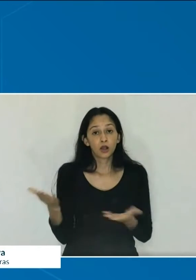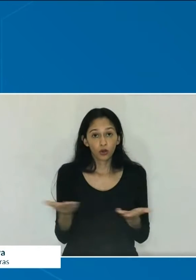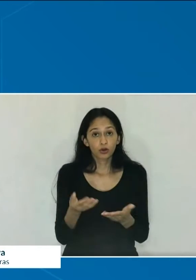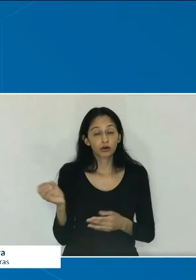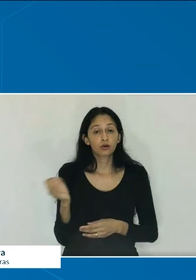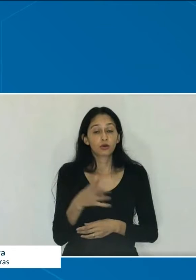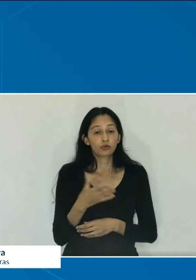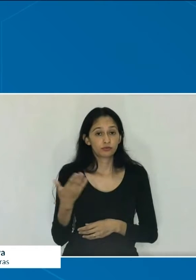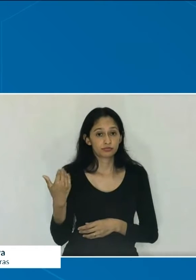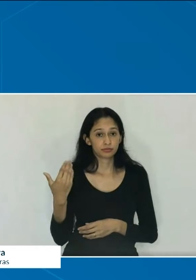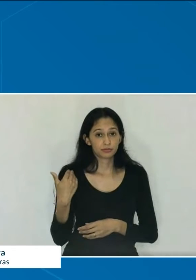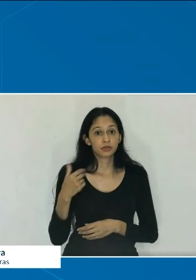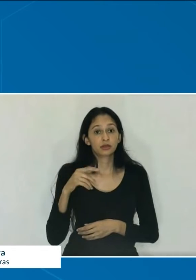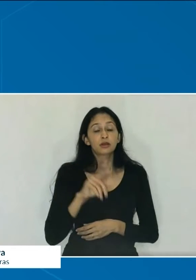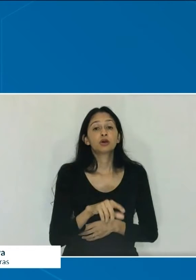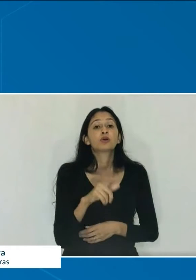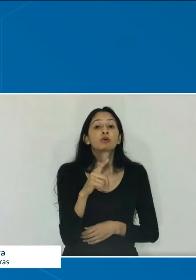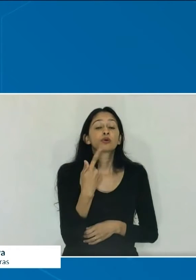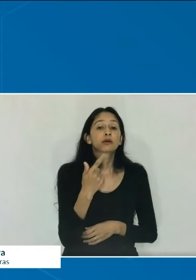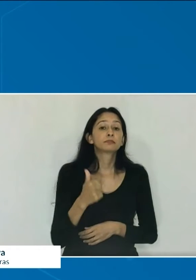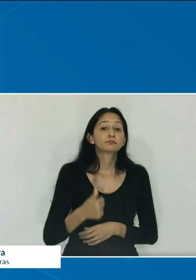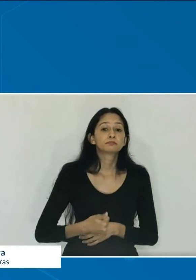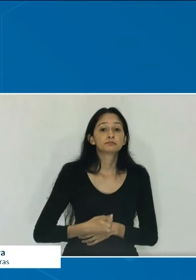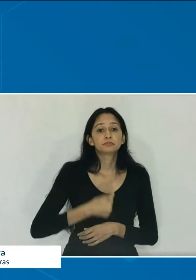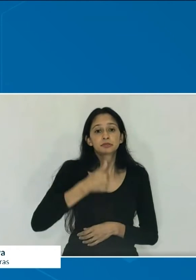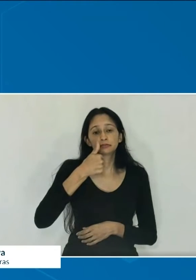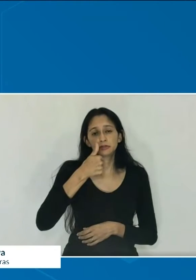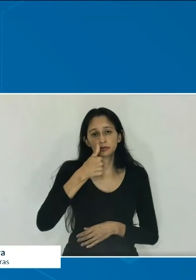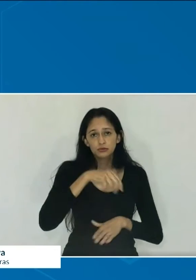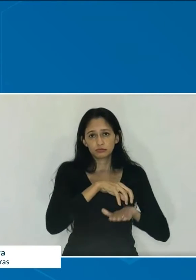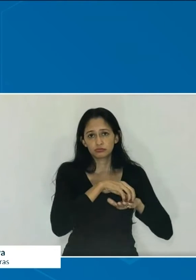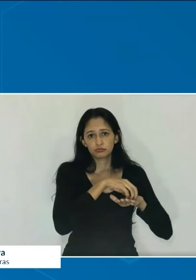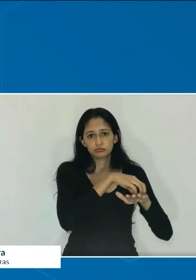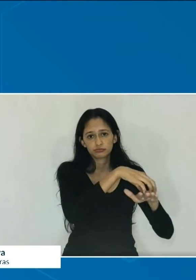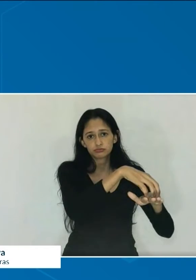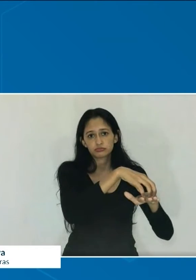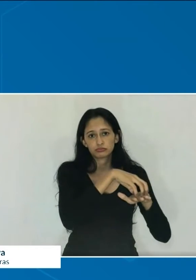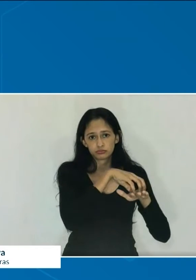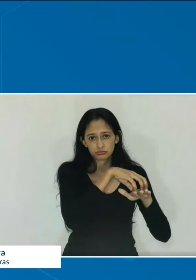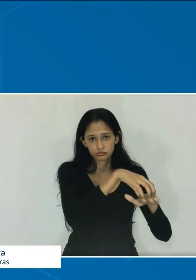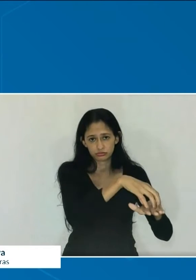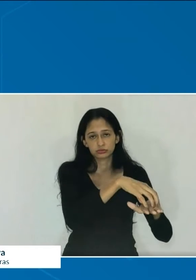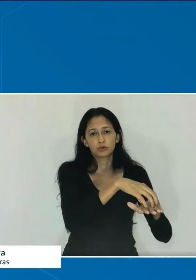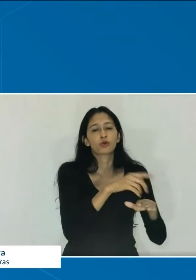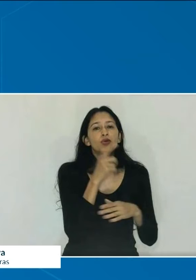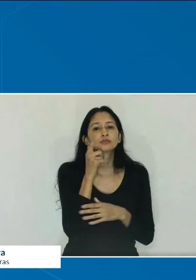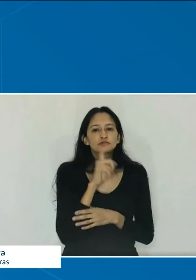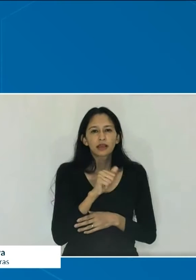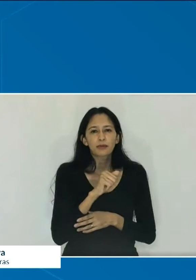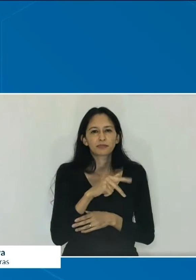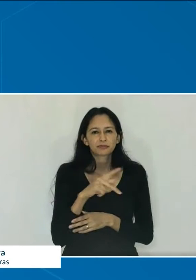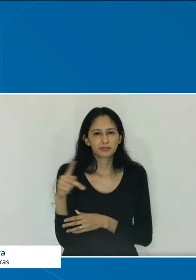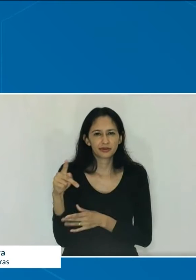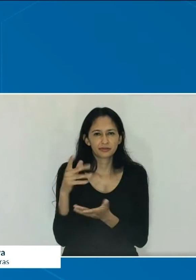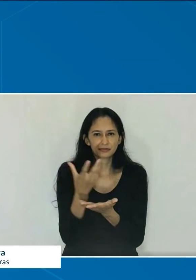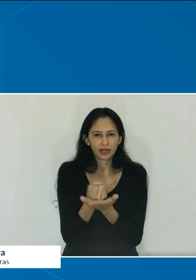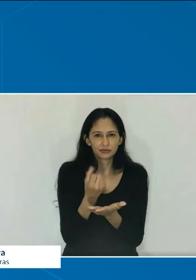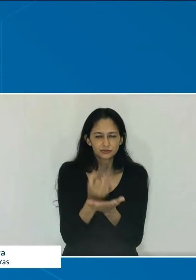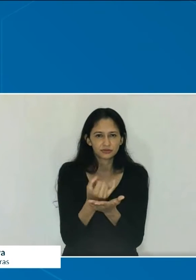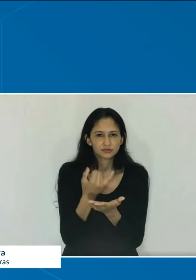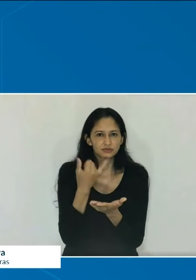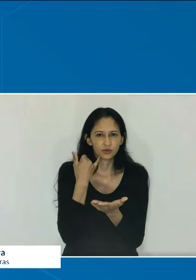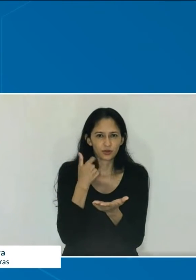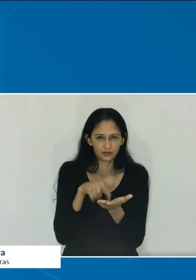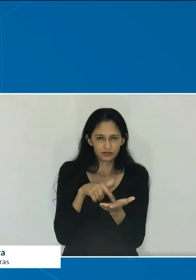é a primeira a ter um serviço de transporte público coletivo por aplicativo, que é o que a